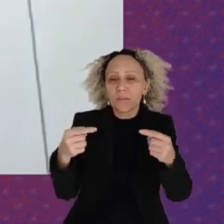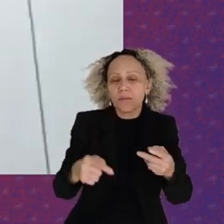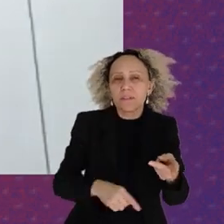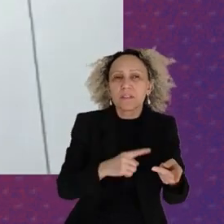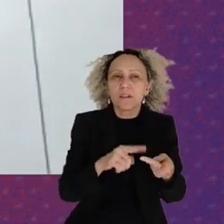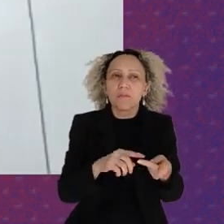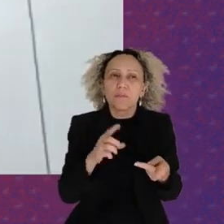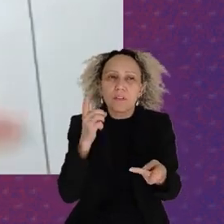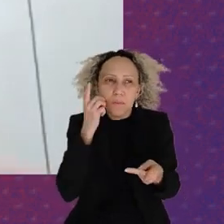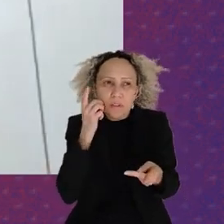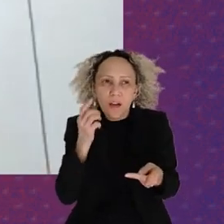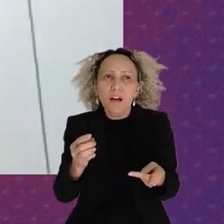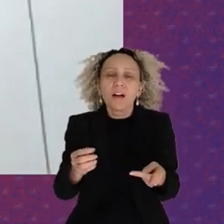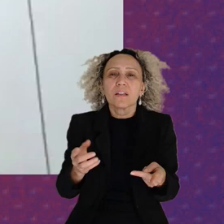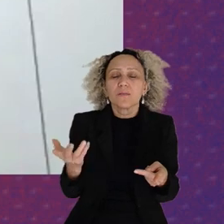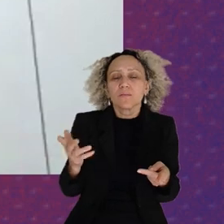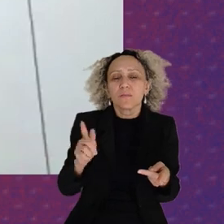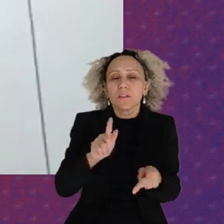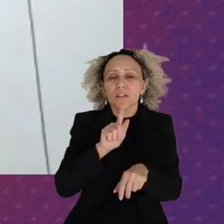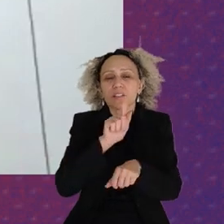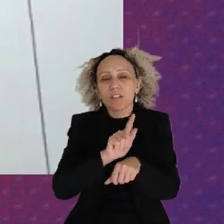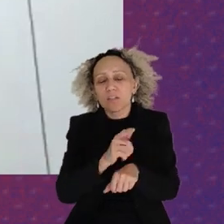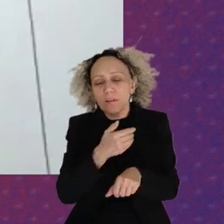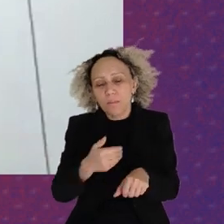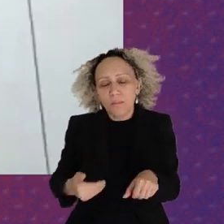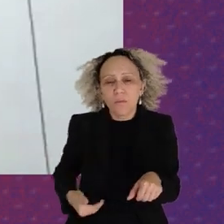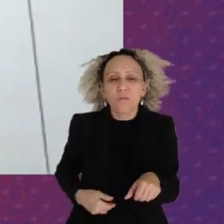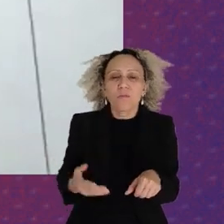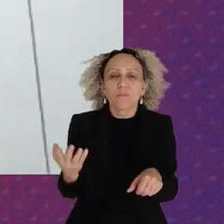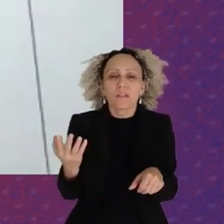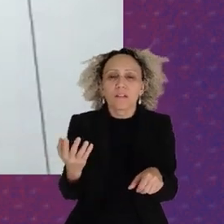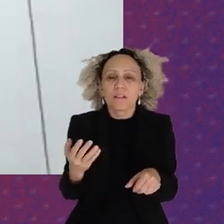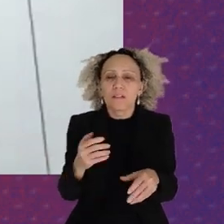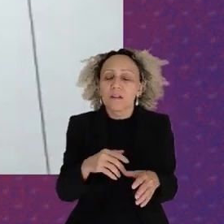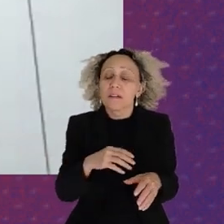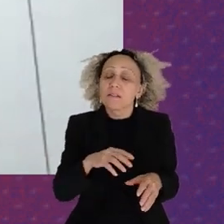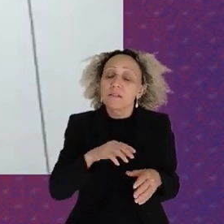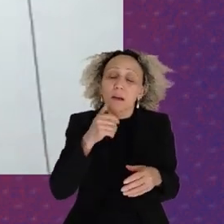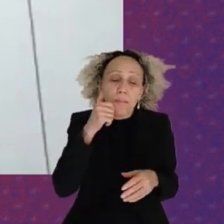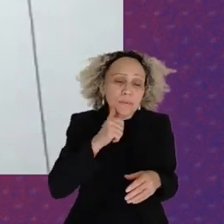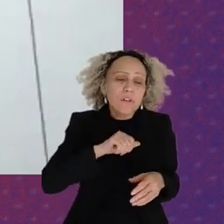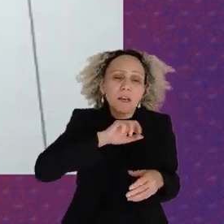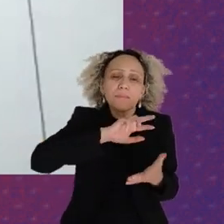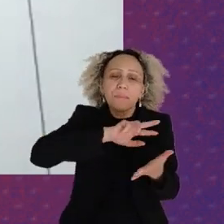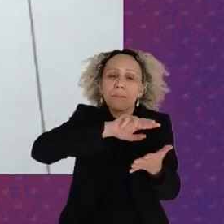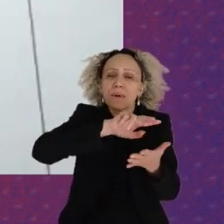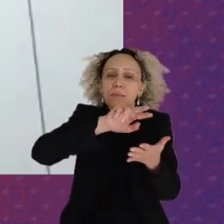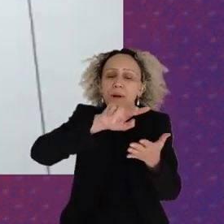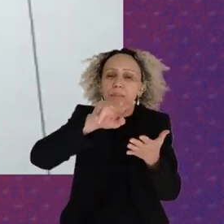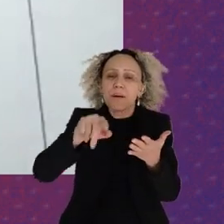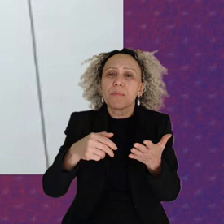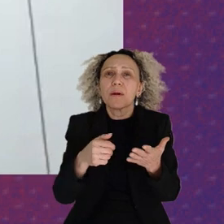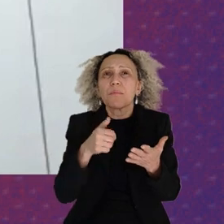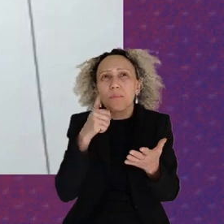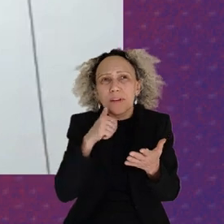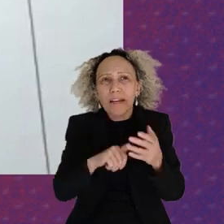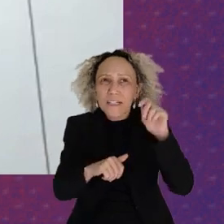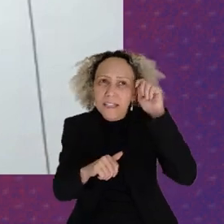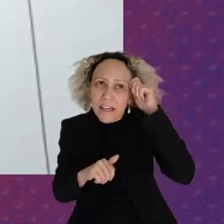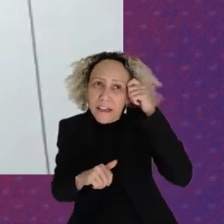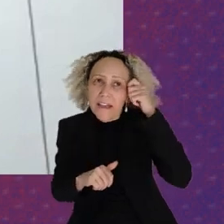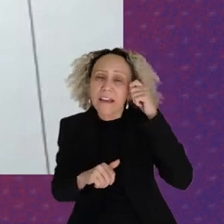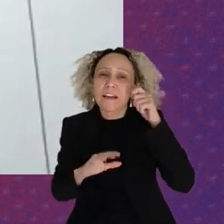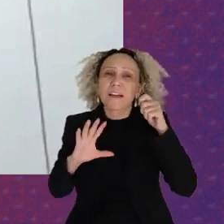gente tentou, deputadas federais, a gente tentou trazer a maior diversidade possível de mulheres negras, trans,